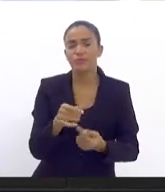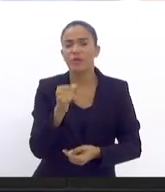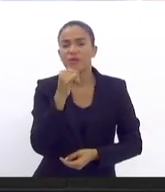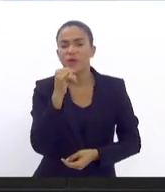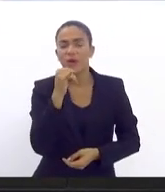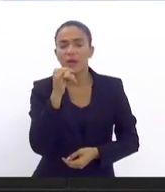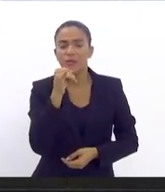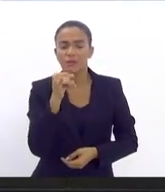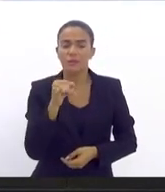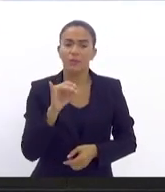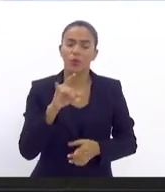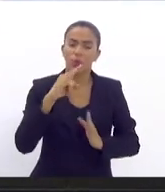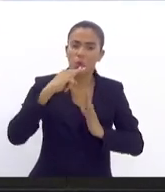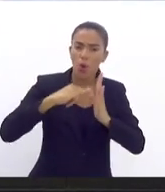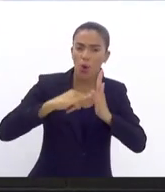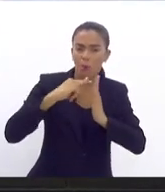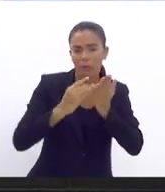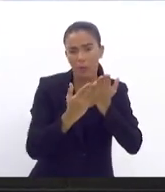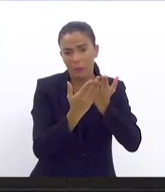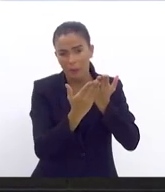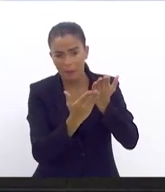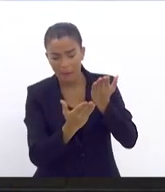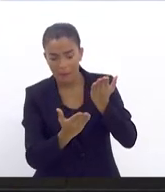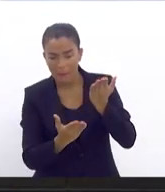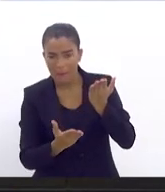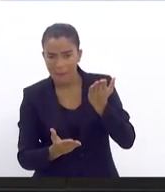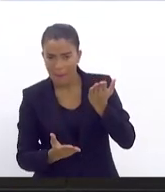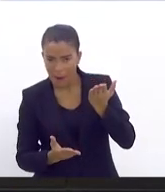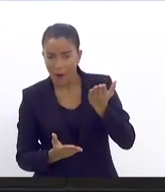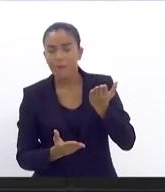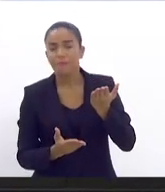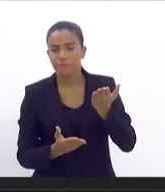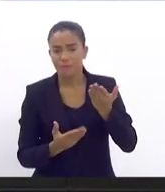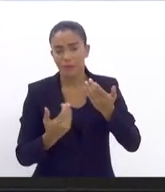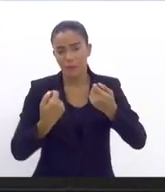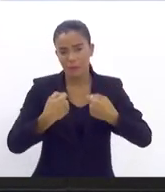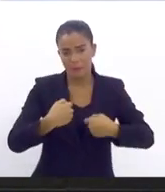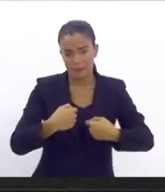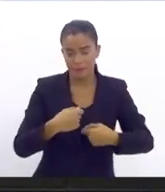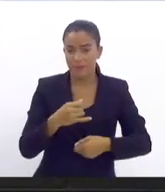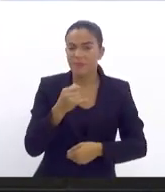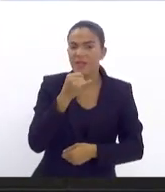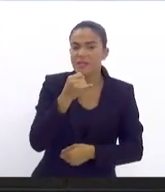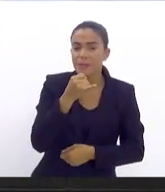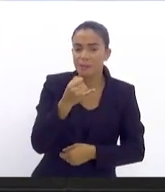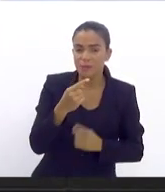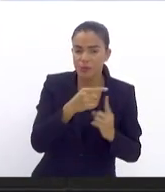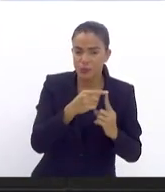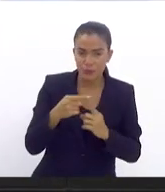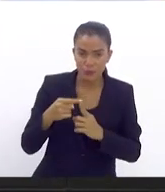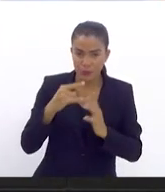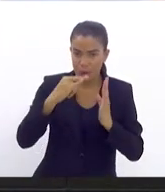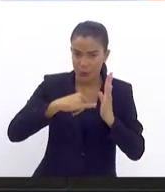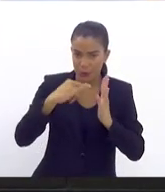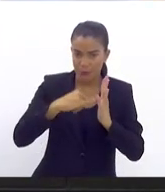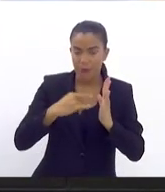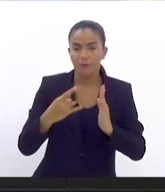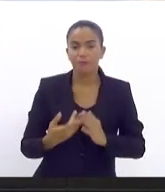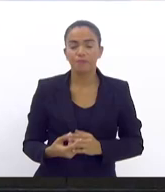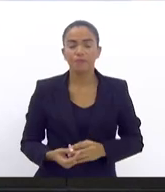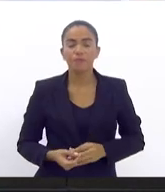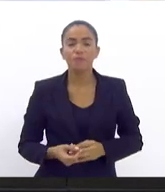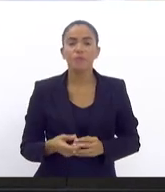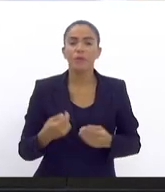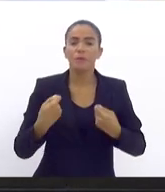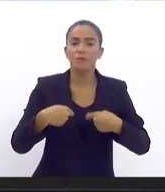um conjunto de documentos que deve ser acostado no PL. Eu vou até citá-los aqui, ó. A